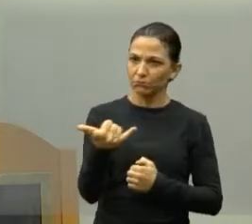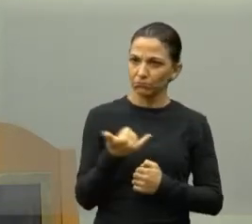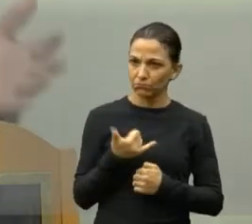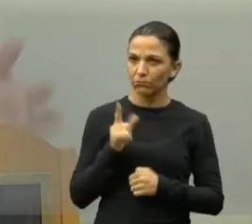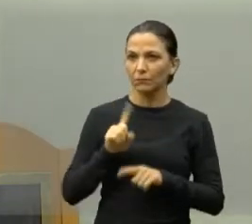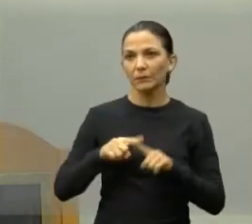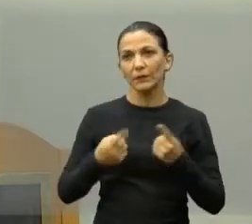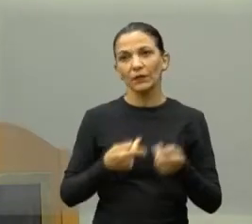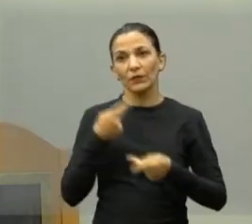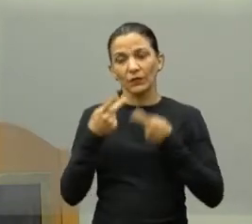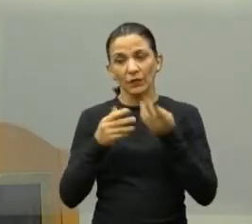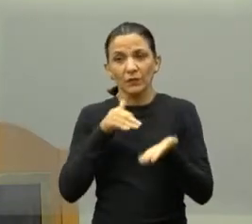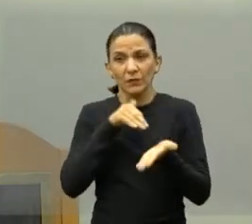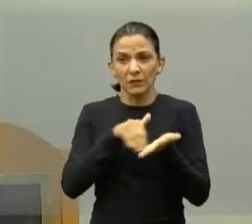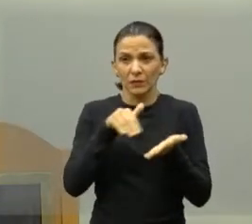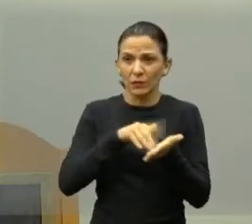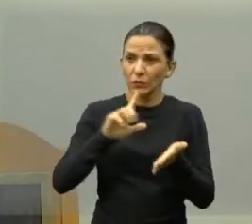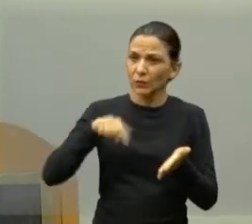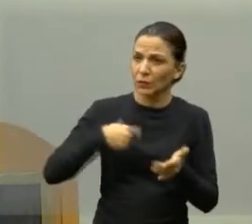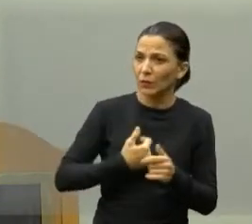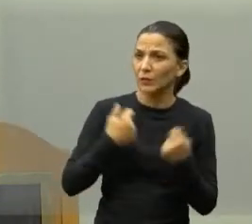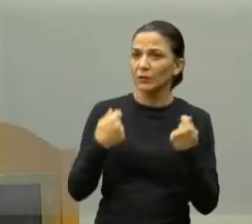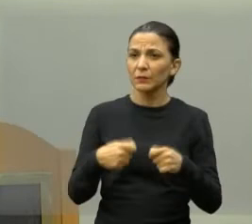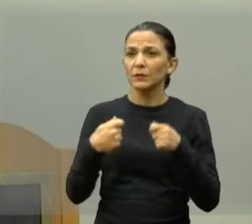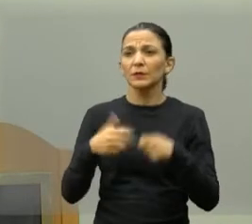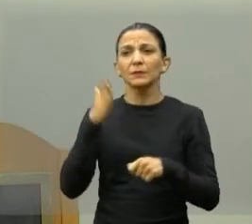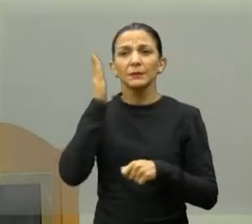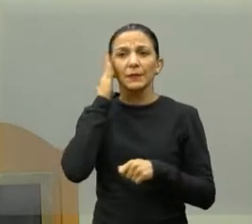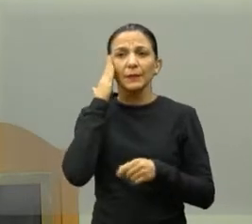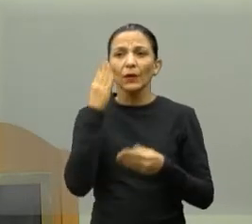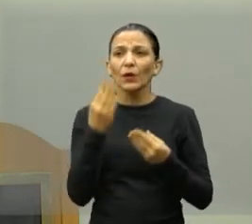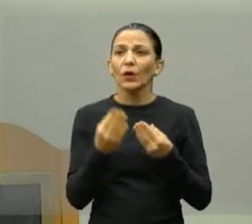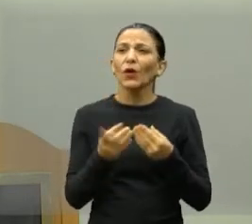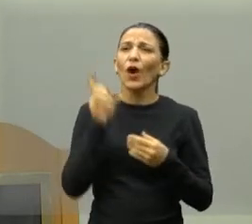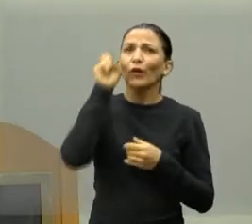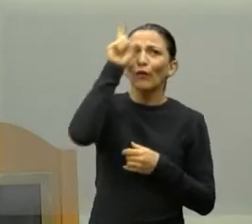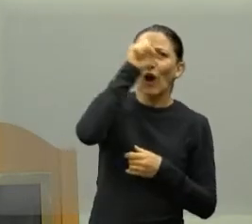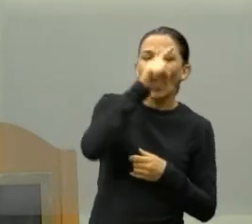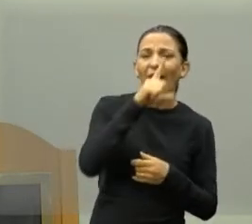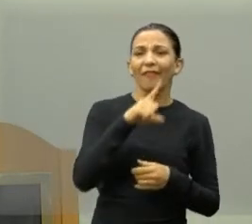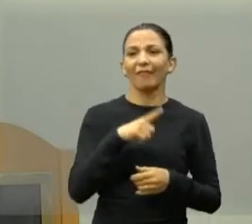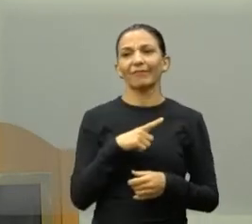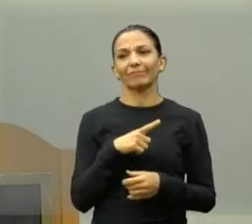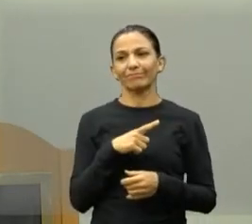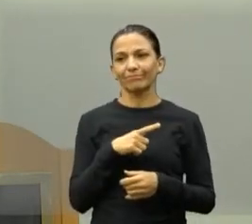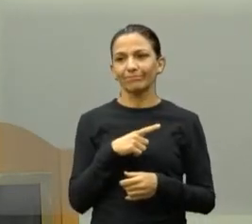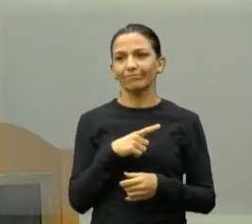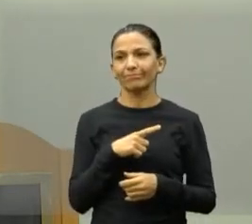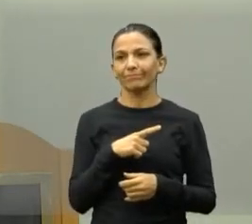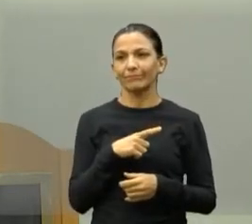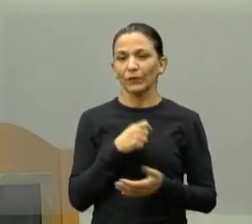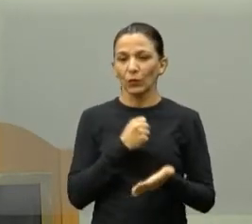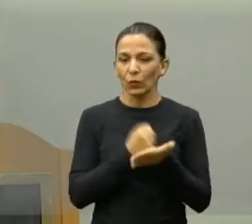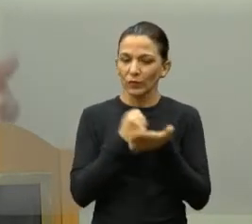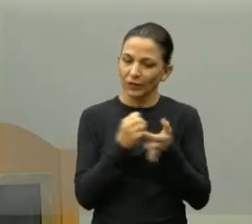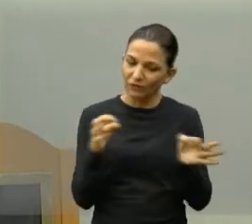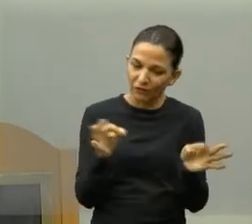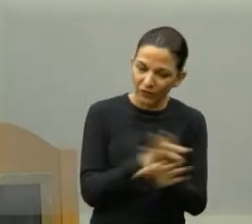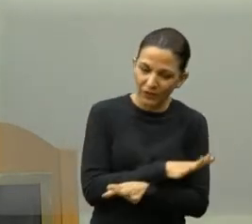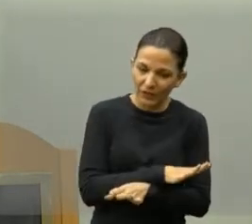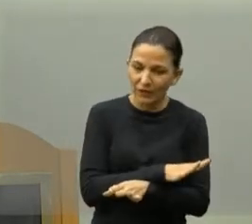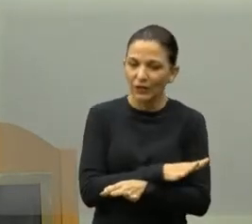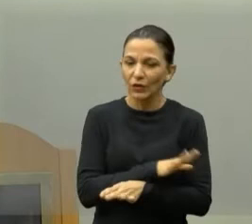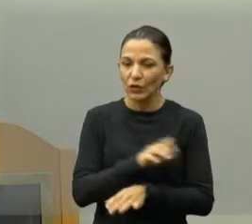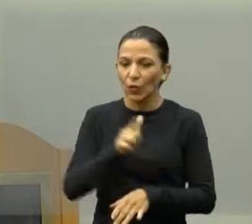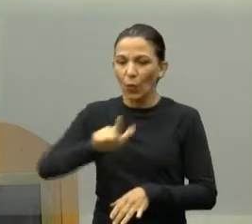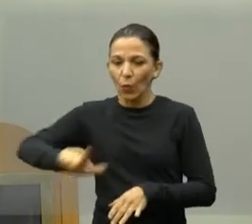Mas falei para o secretário que nós também precisamos saber quando tem essa dificuldade é que um contrato acabou que